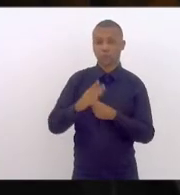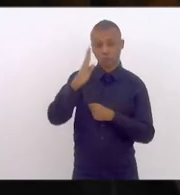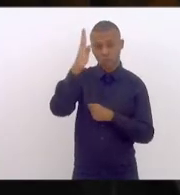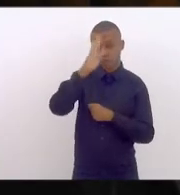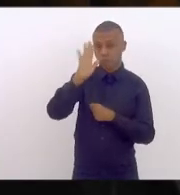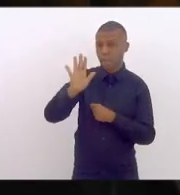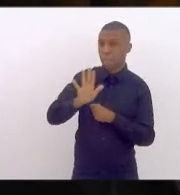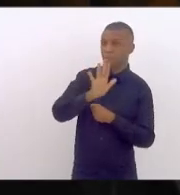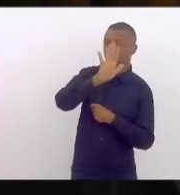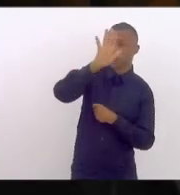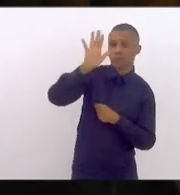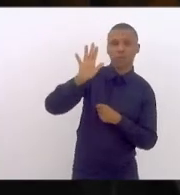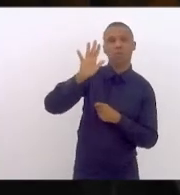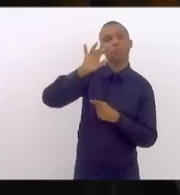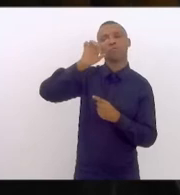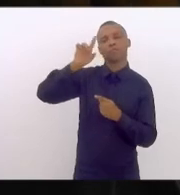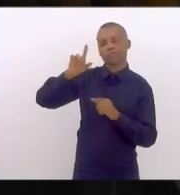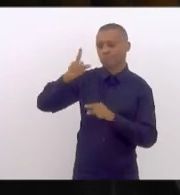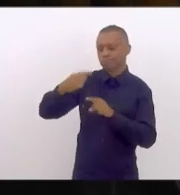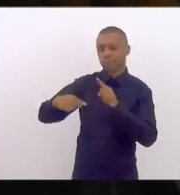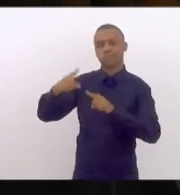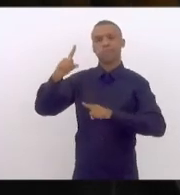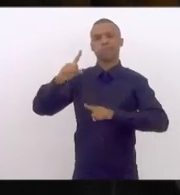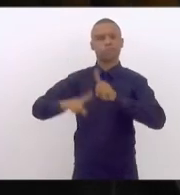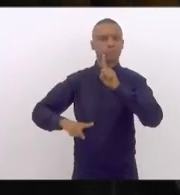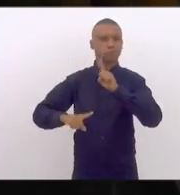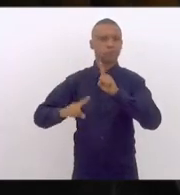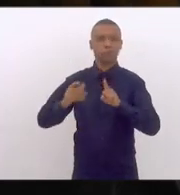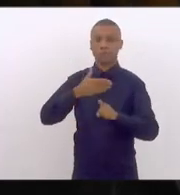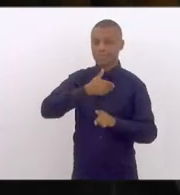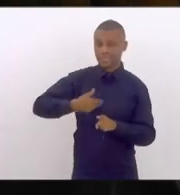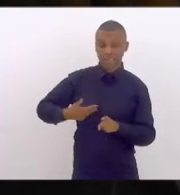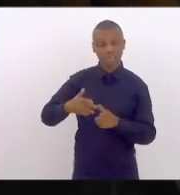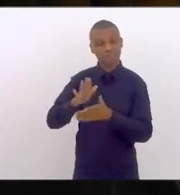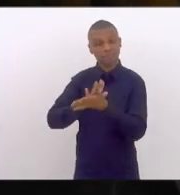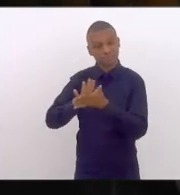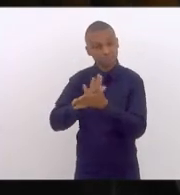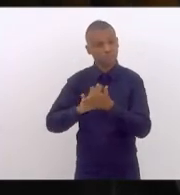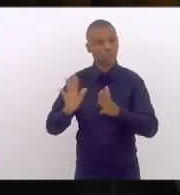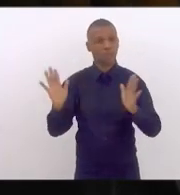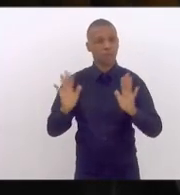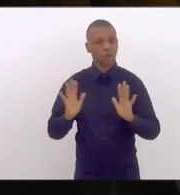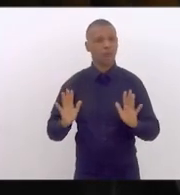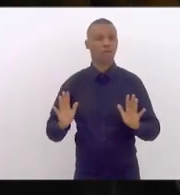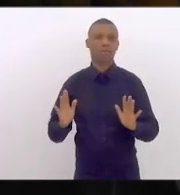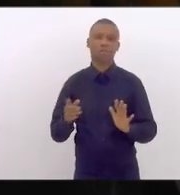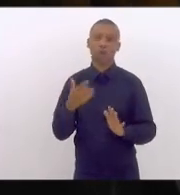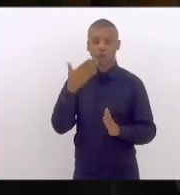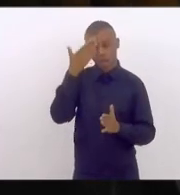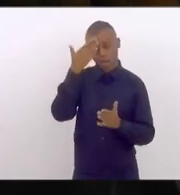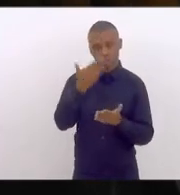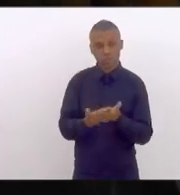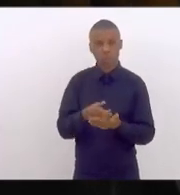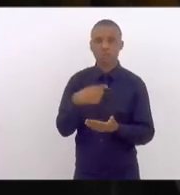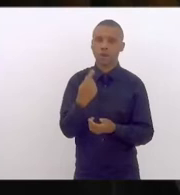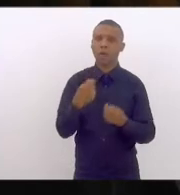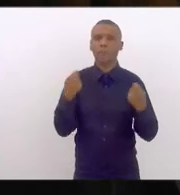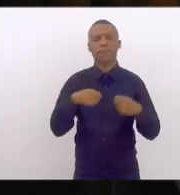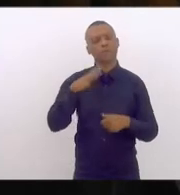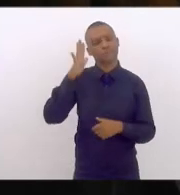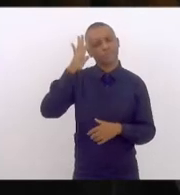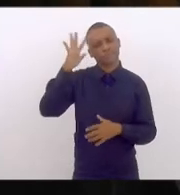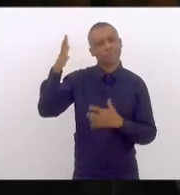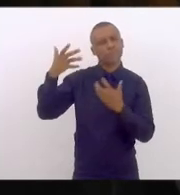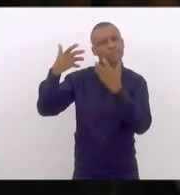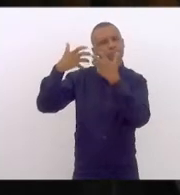para um desenvolvimento nem estado nenhum então acho que nós precisamos fazer uma grande reflexão